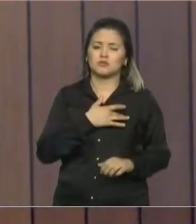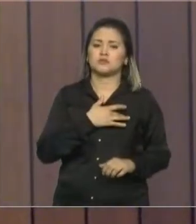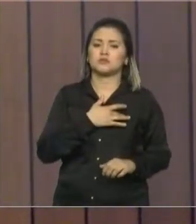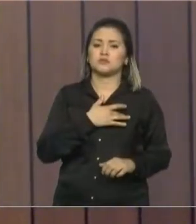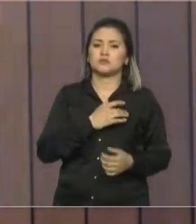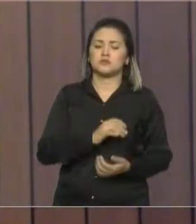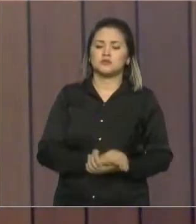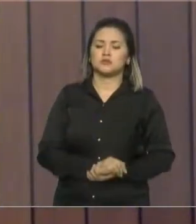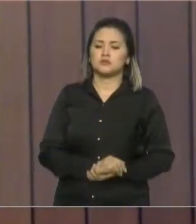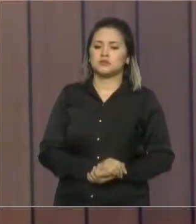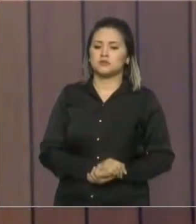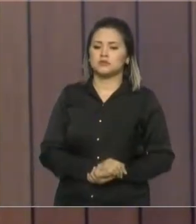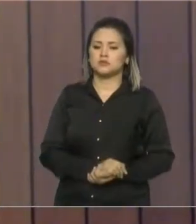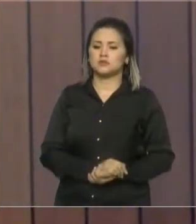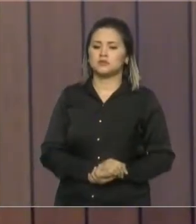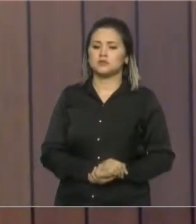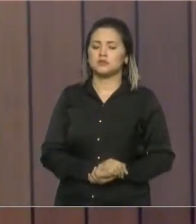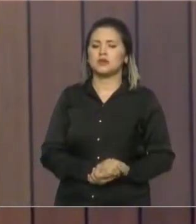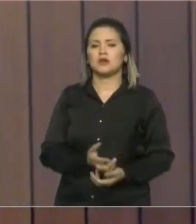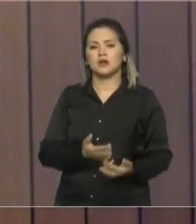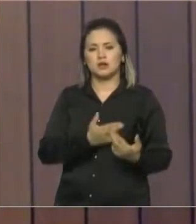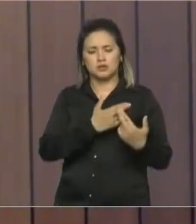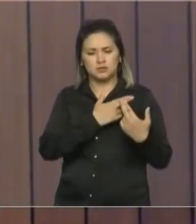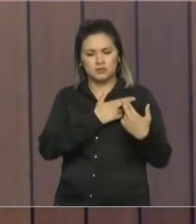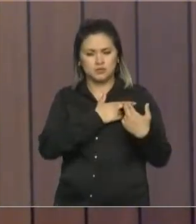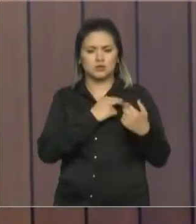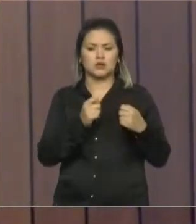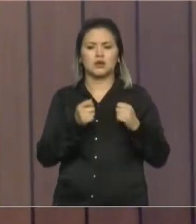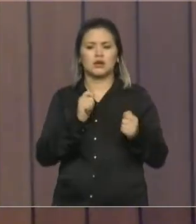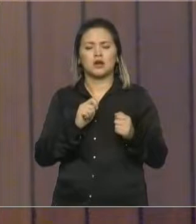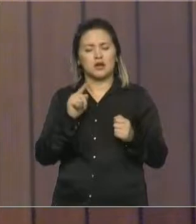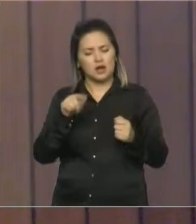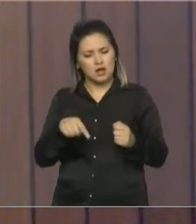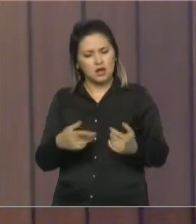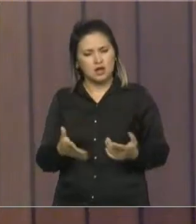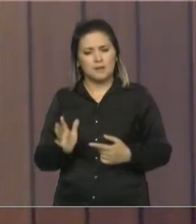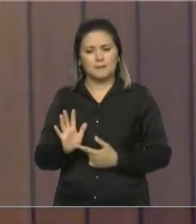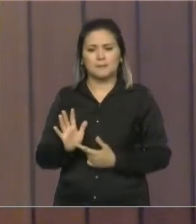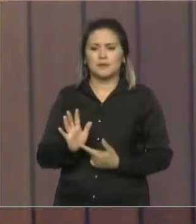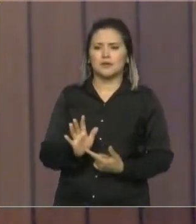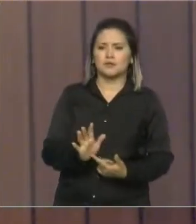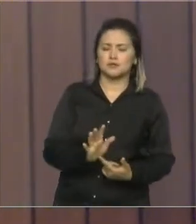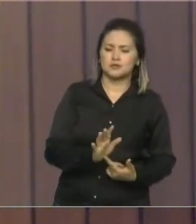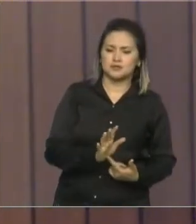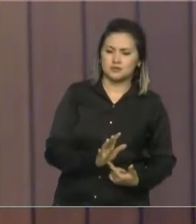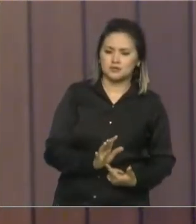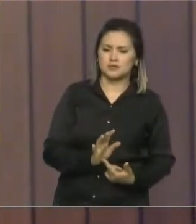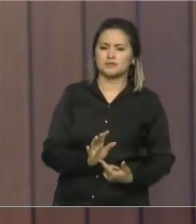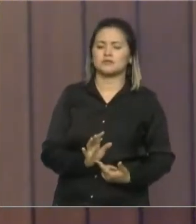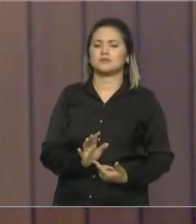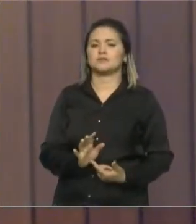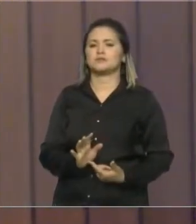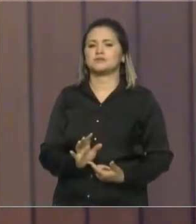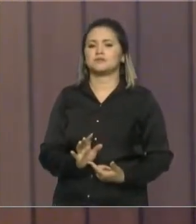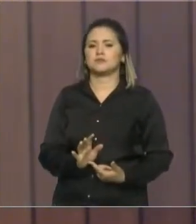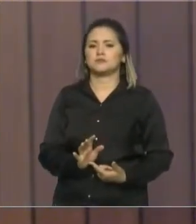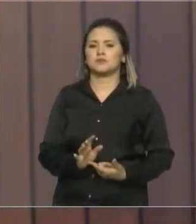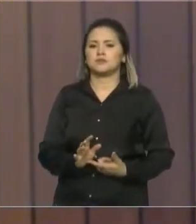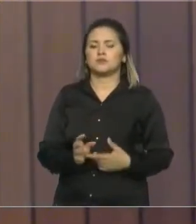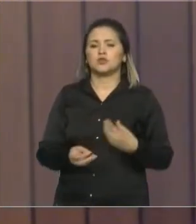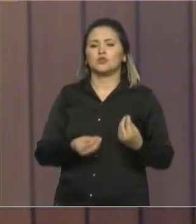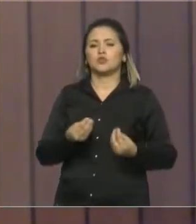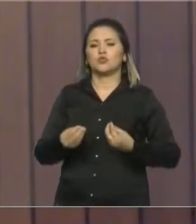faz a diferença, a responsabilidade do gestor é essa aqui, chegar, procurar os demais atores para tentar